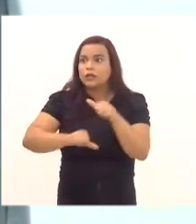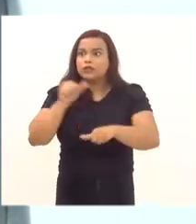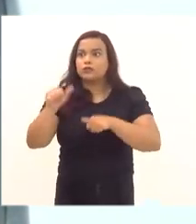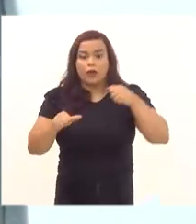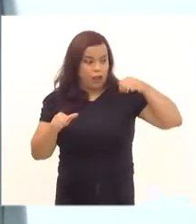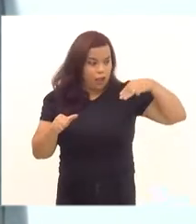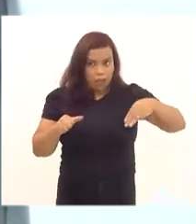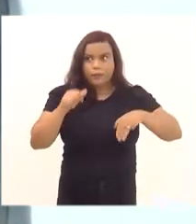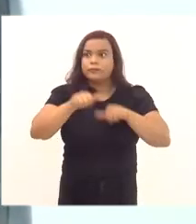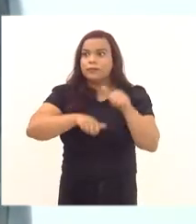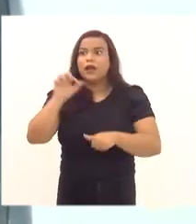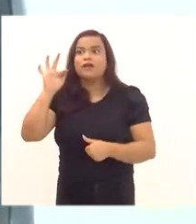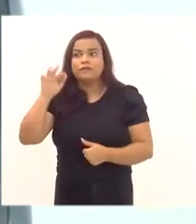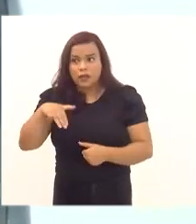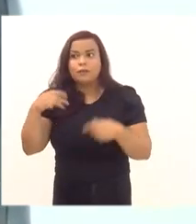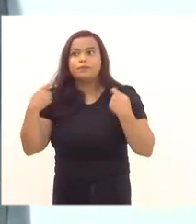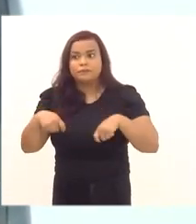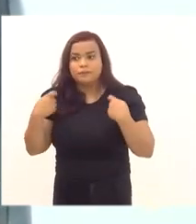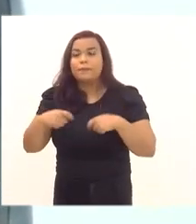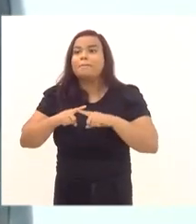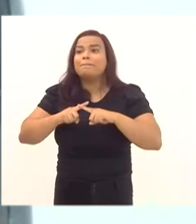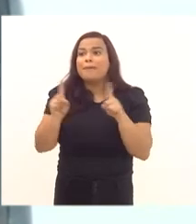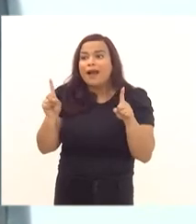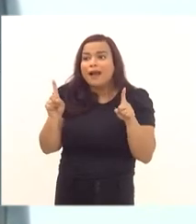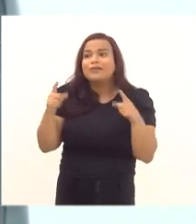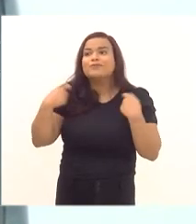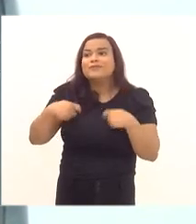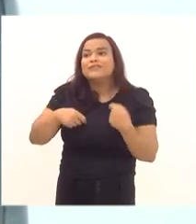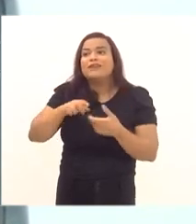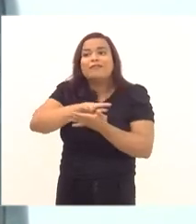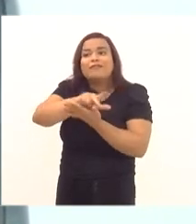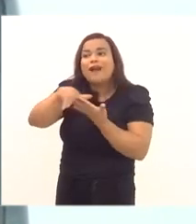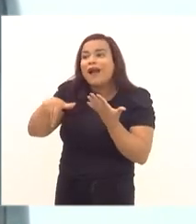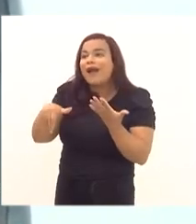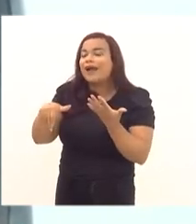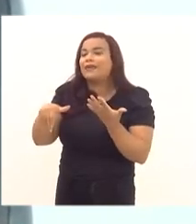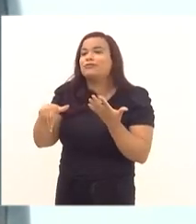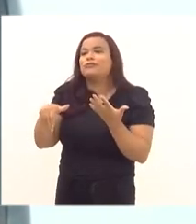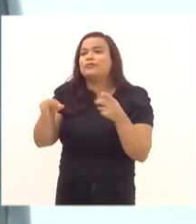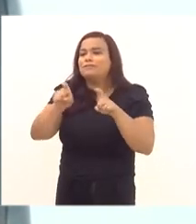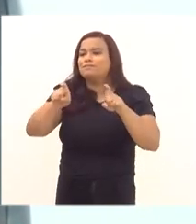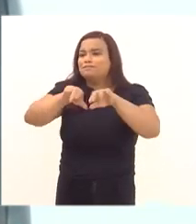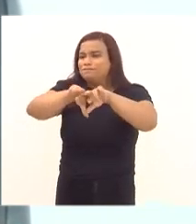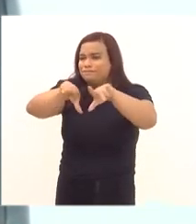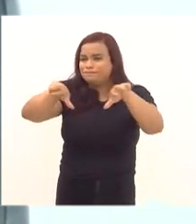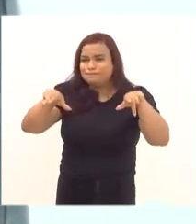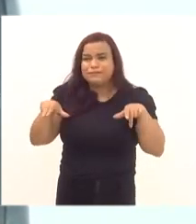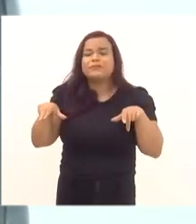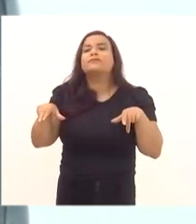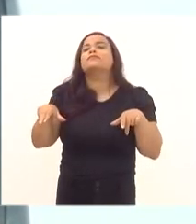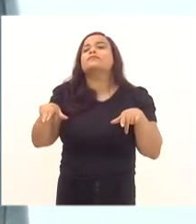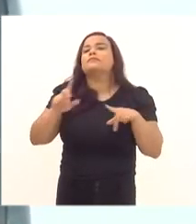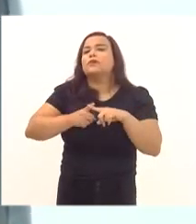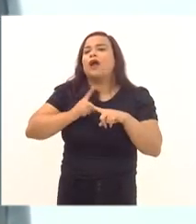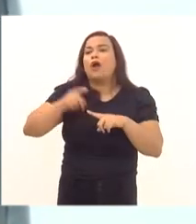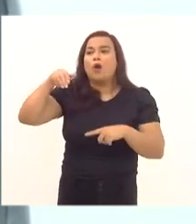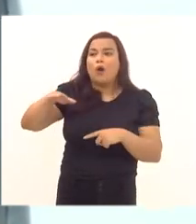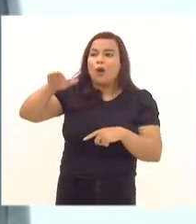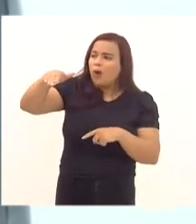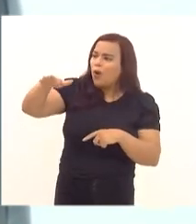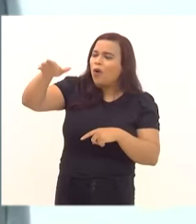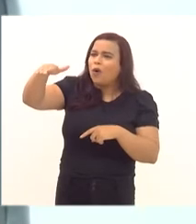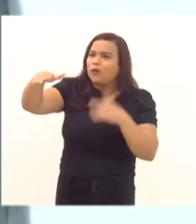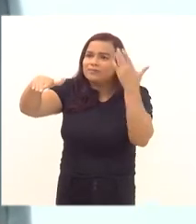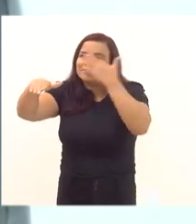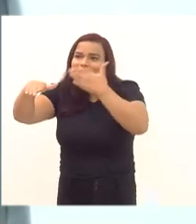tem que ter vários retransmissores as vão as ondas a m elas são ondas ondas onde se abrange um espaço